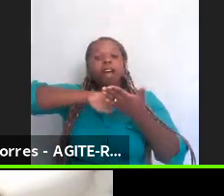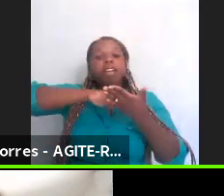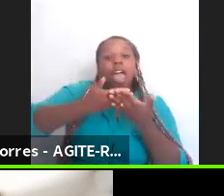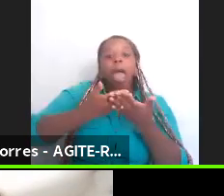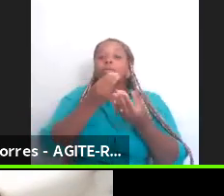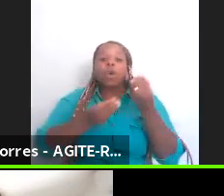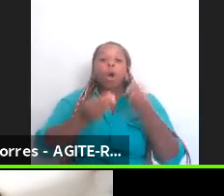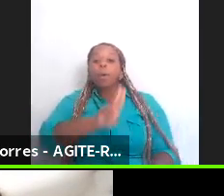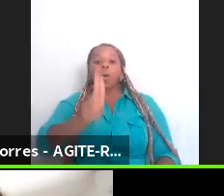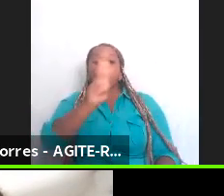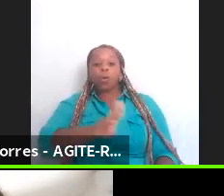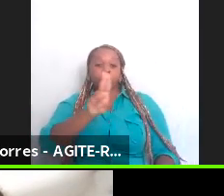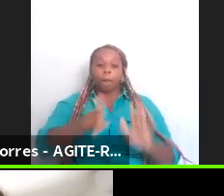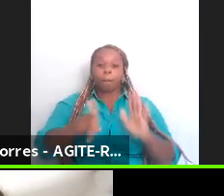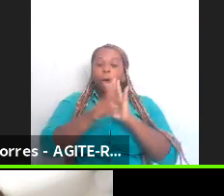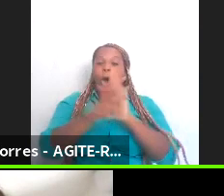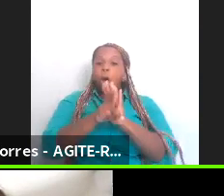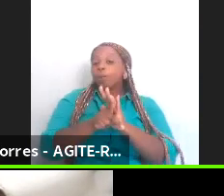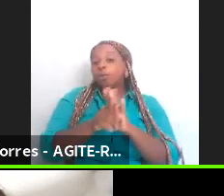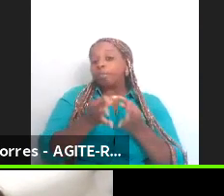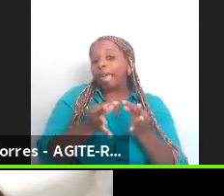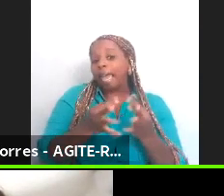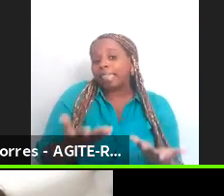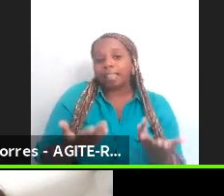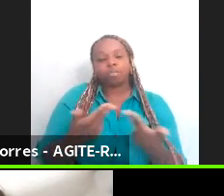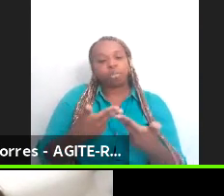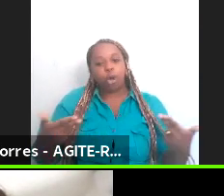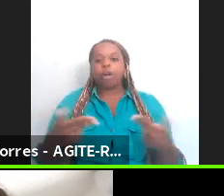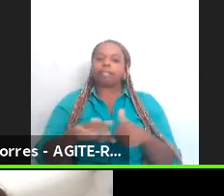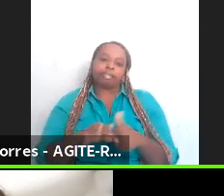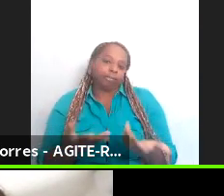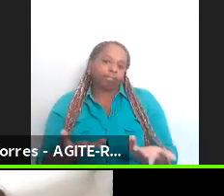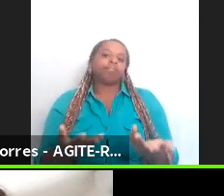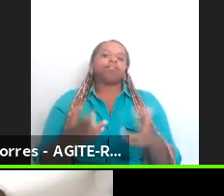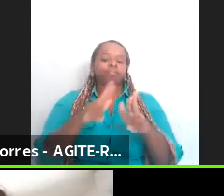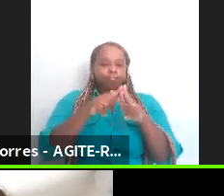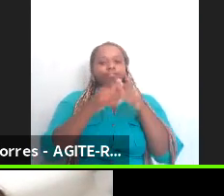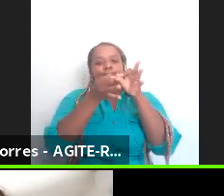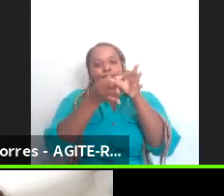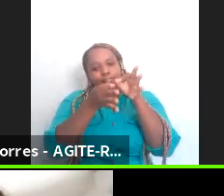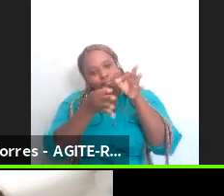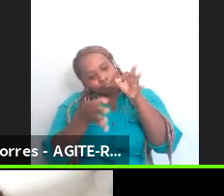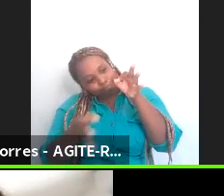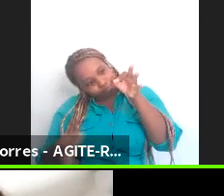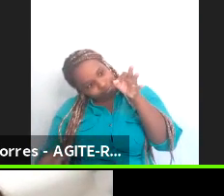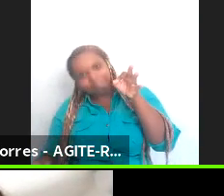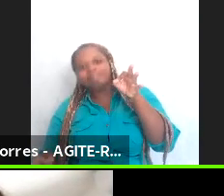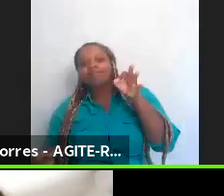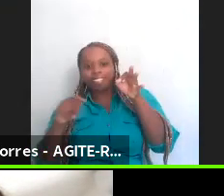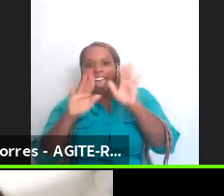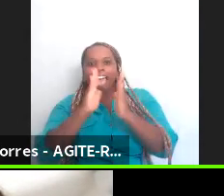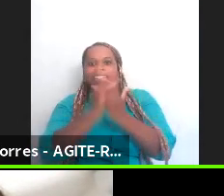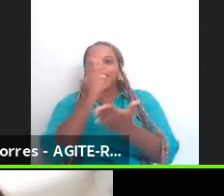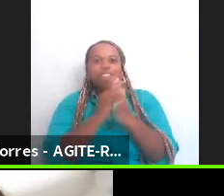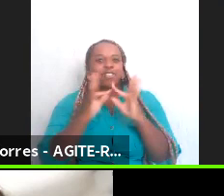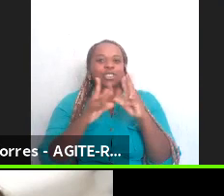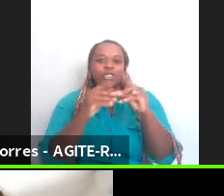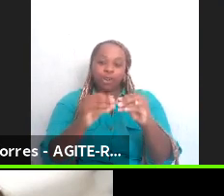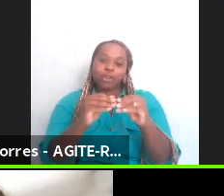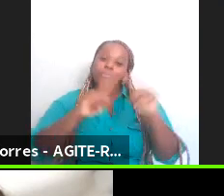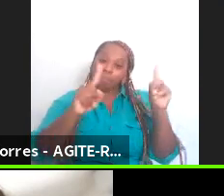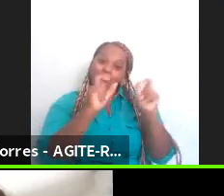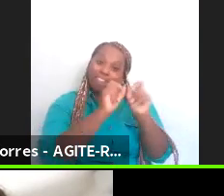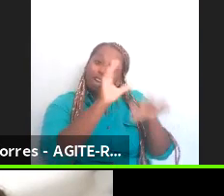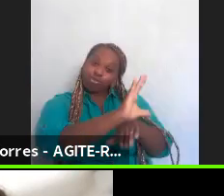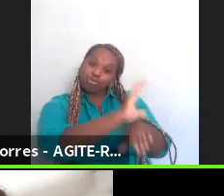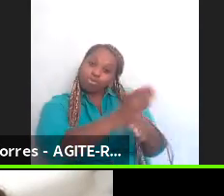essas técnicas. Então, a resposta é sim, seria muito longa. Como ela falou, daria um livro inteiro. Mas você pode bem fazer o curso em vez disso.